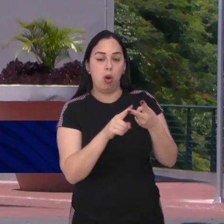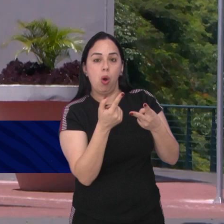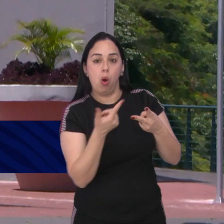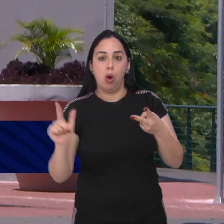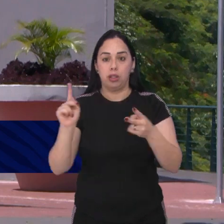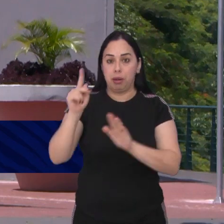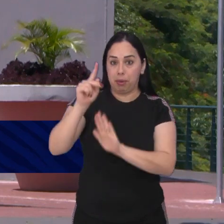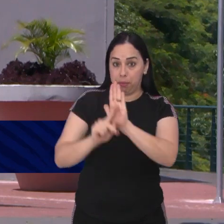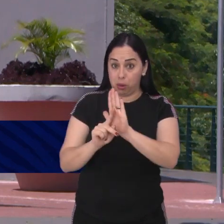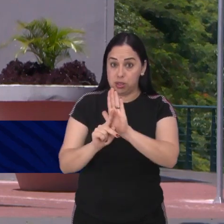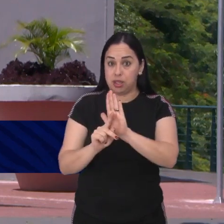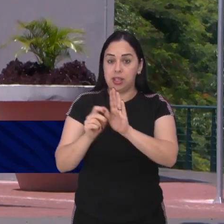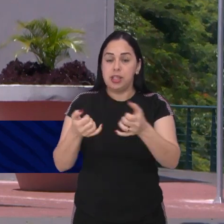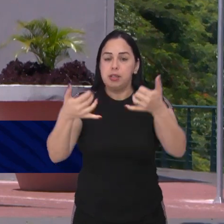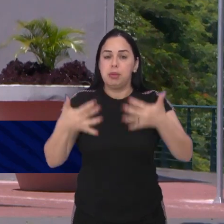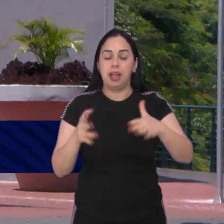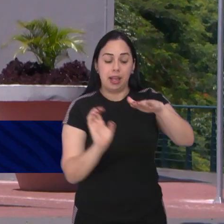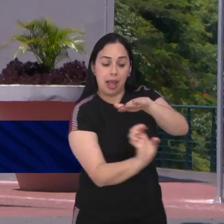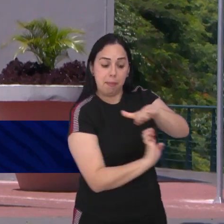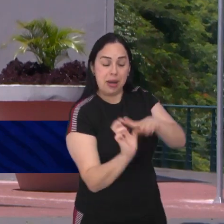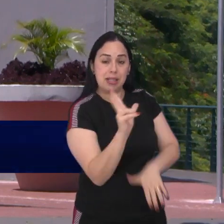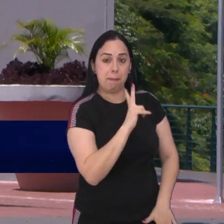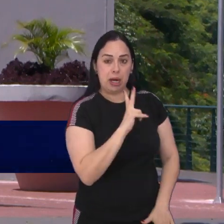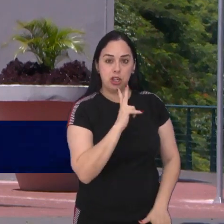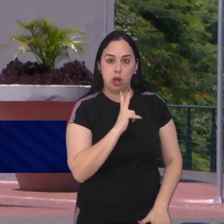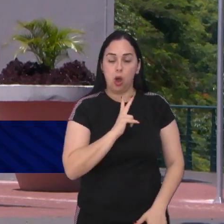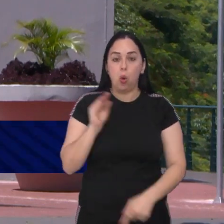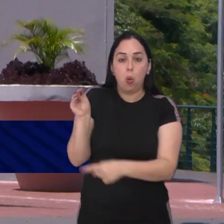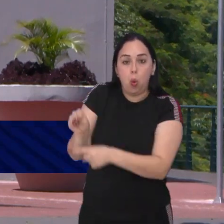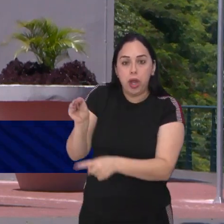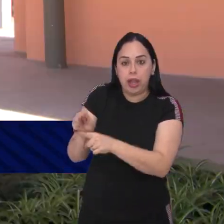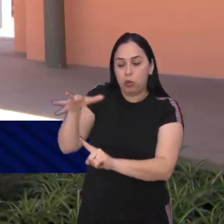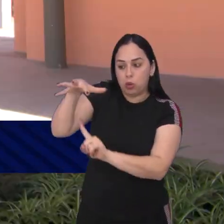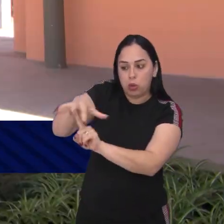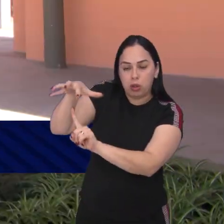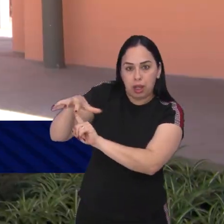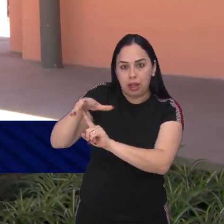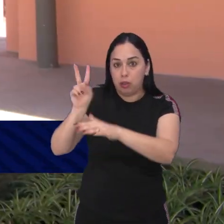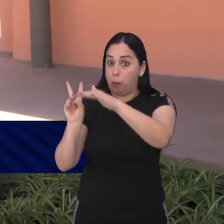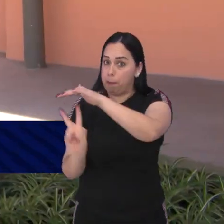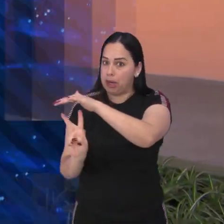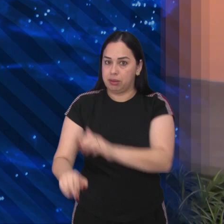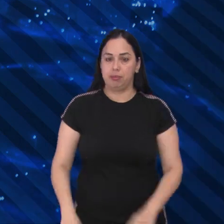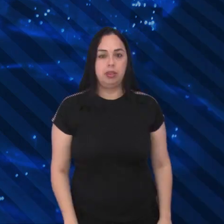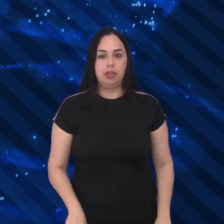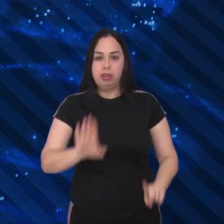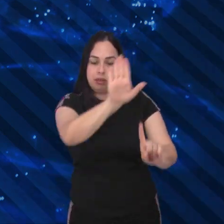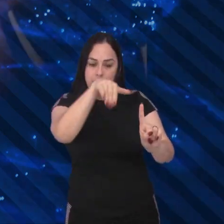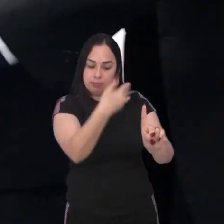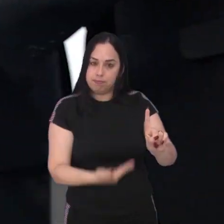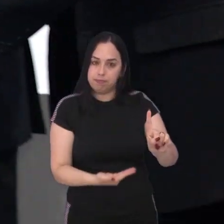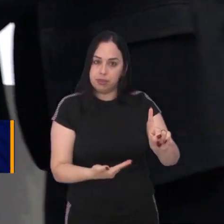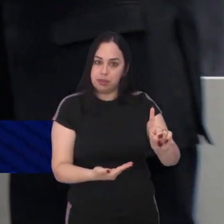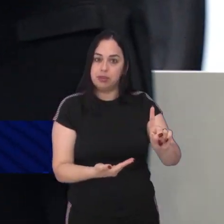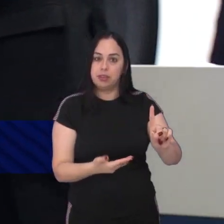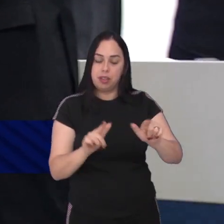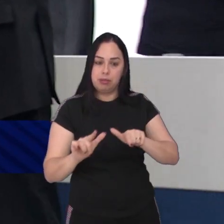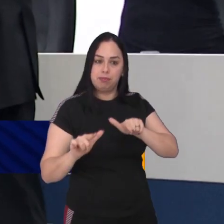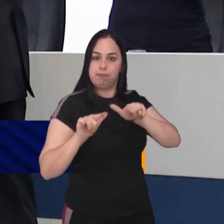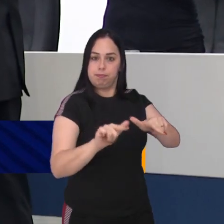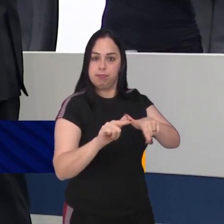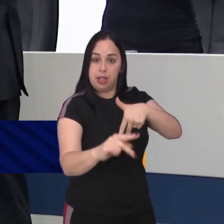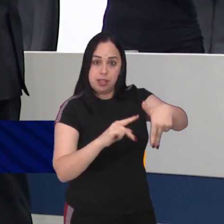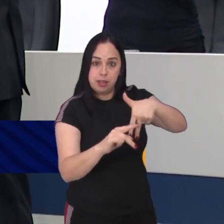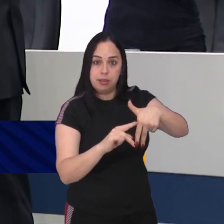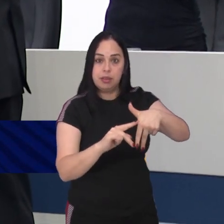vai permitir que a iniciativa privada administre os quiosques do Banhado e do Parque Ribeirão Vermelho. Homenagens, sessões